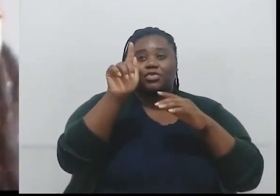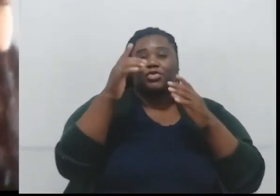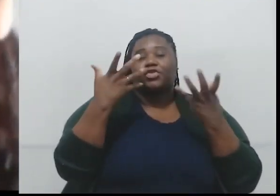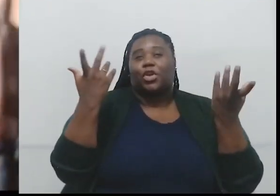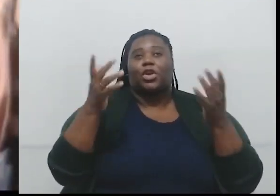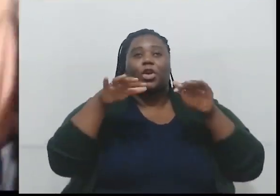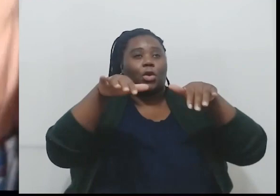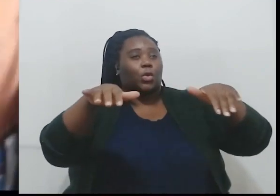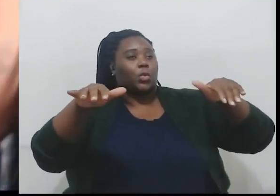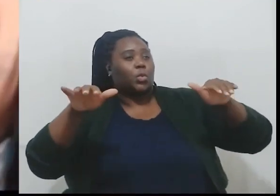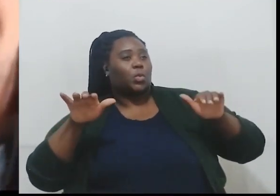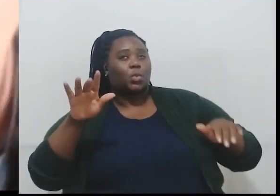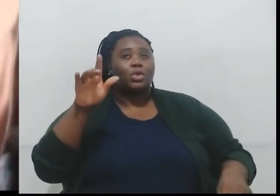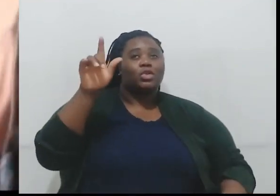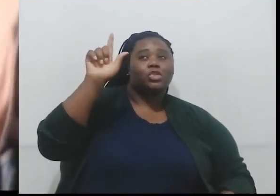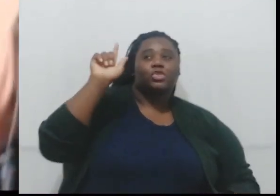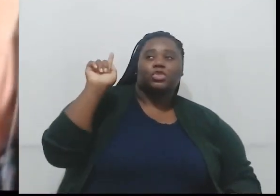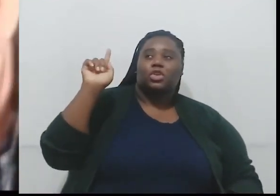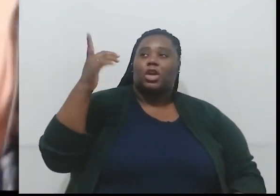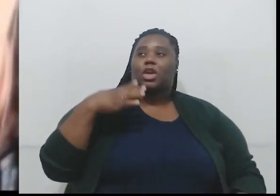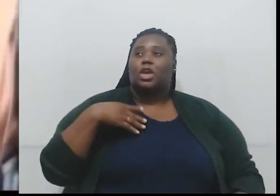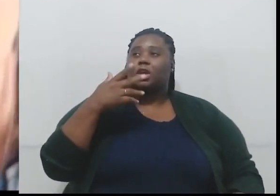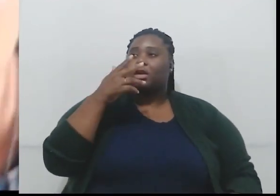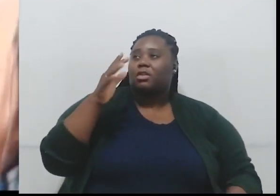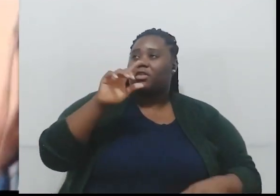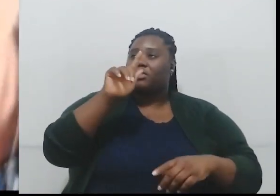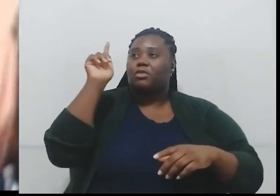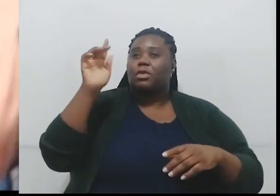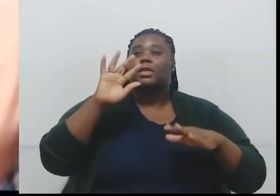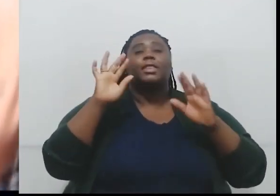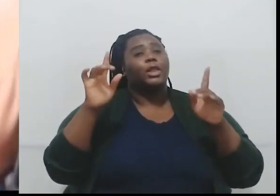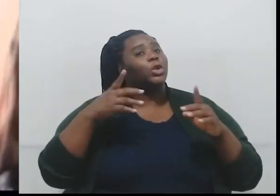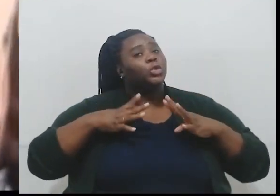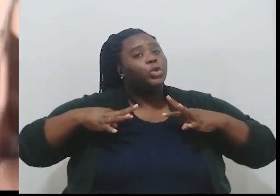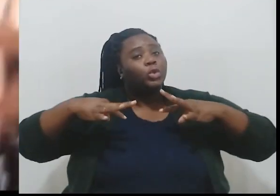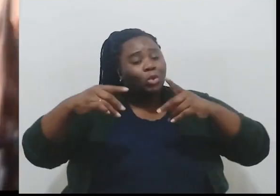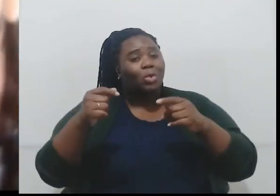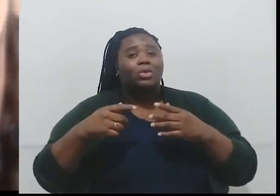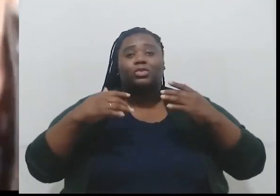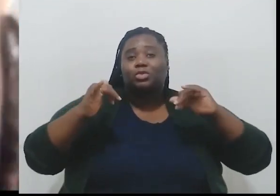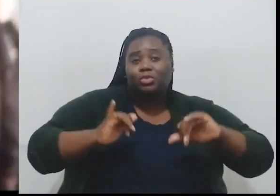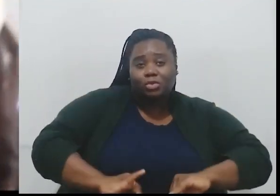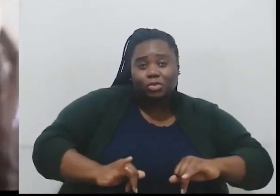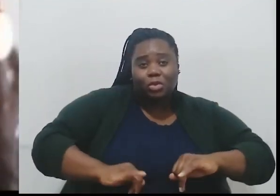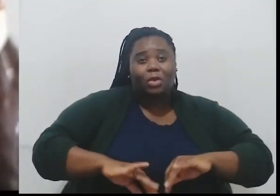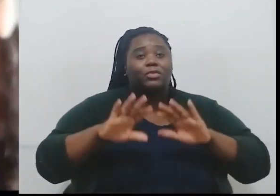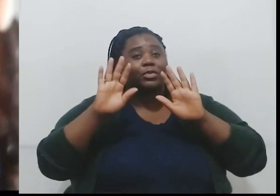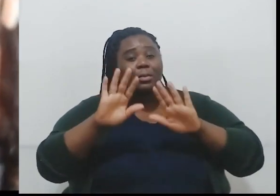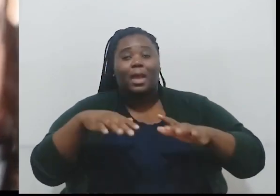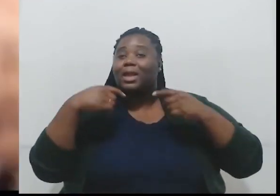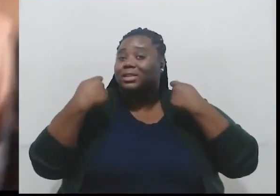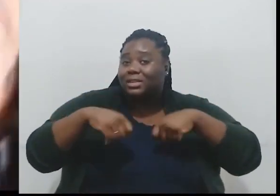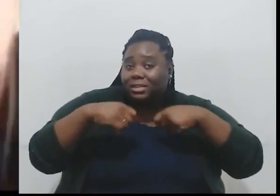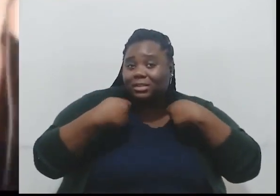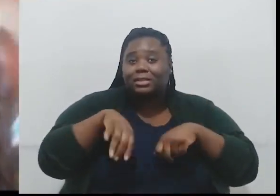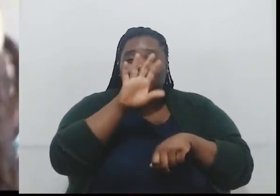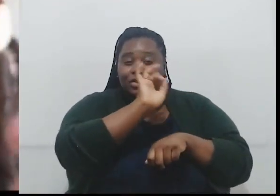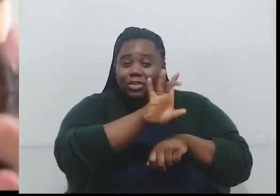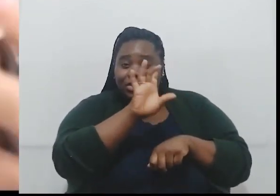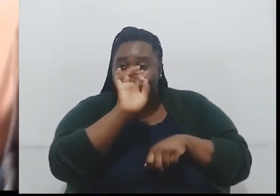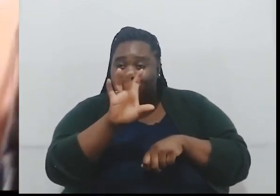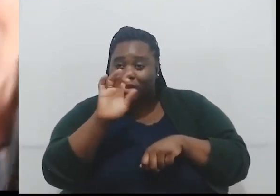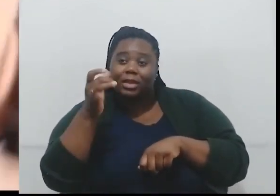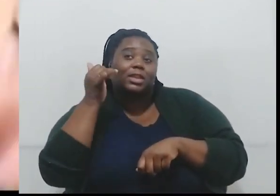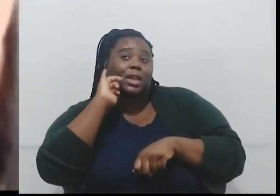opressões, eu não estou falando que um é mais do que o outro, mas as necessidades de entender e de as narrativas, quais são as narrativas,